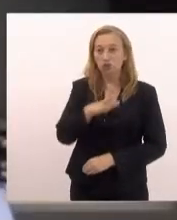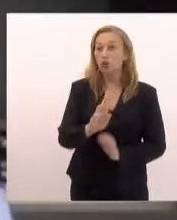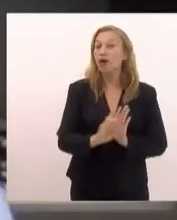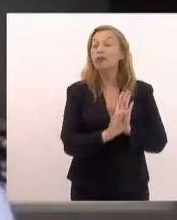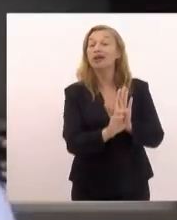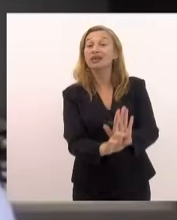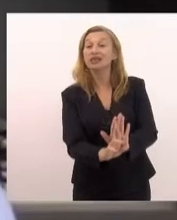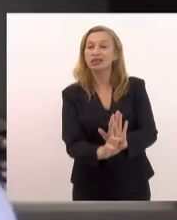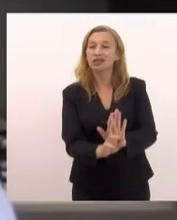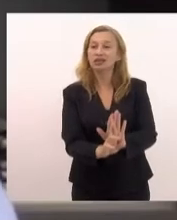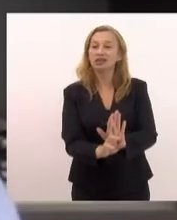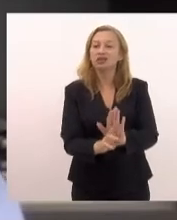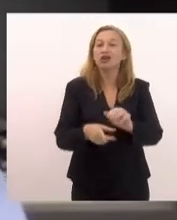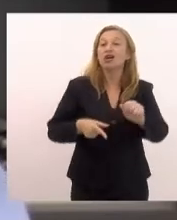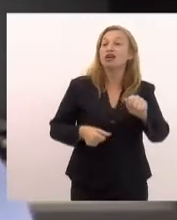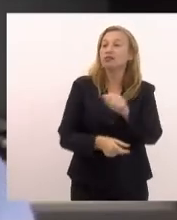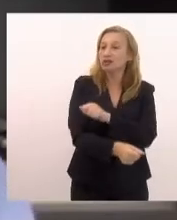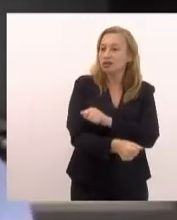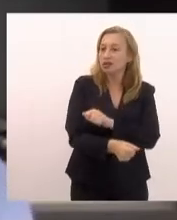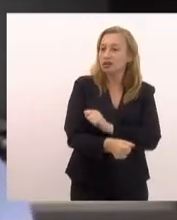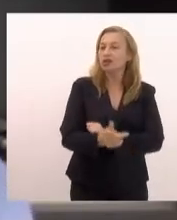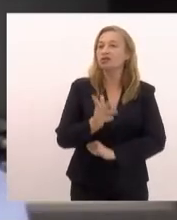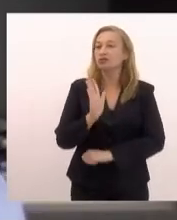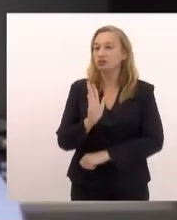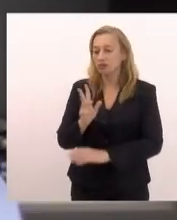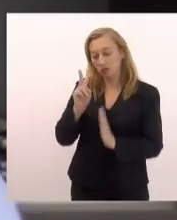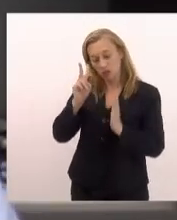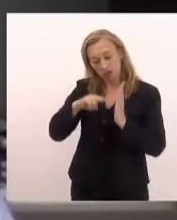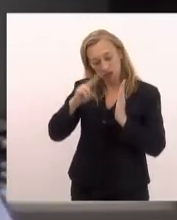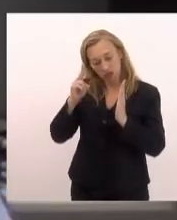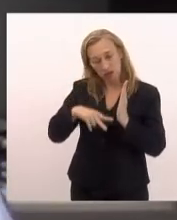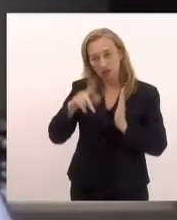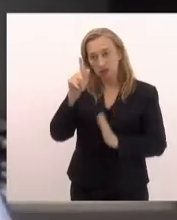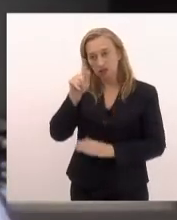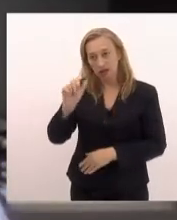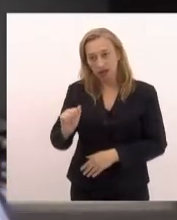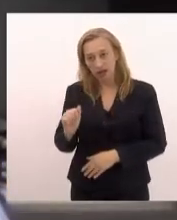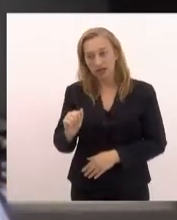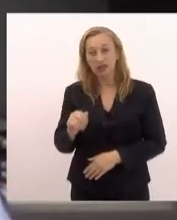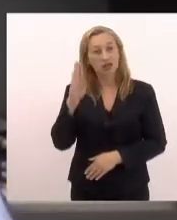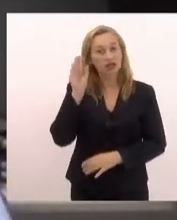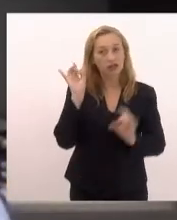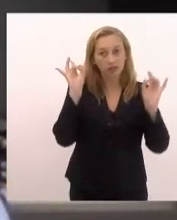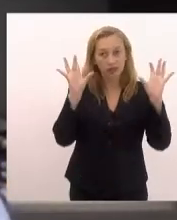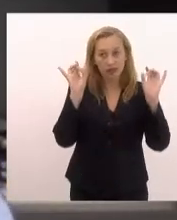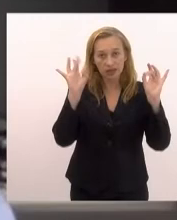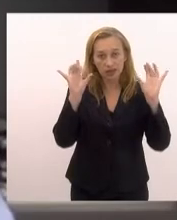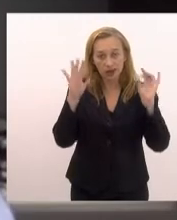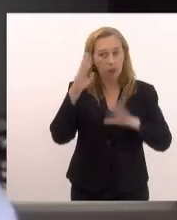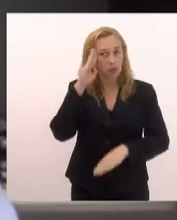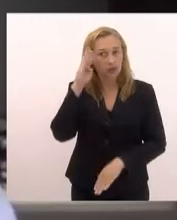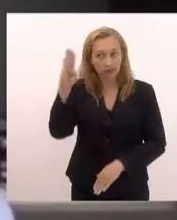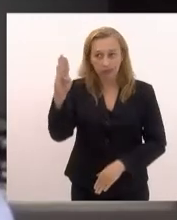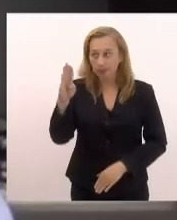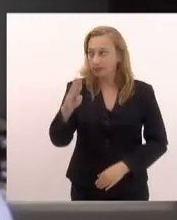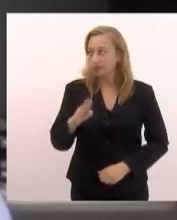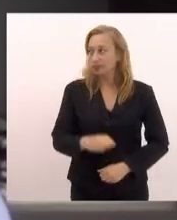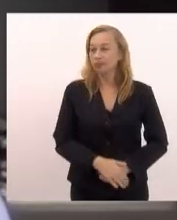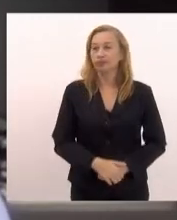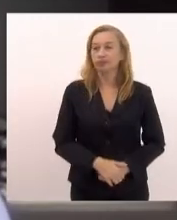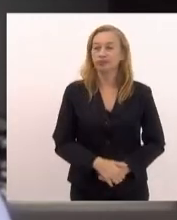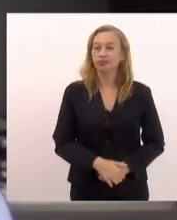representa, não é, esse investimento que eu acabei de ler, do Polo Gaslub, mas em especial a pedra fundamental que